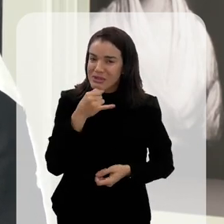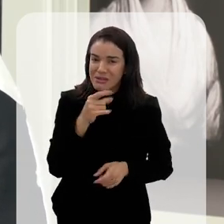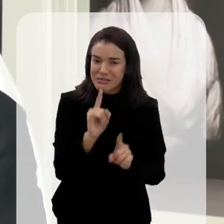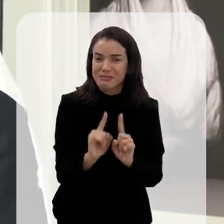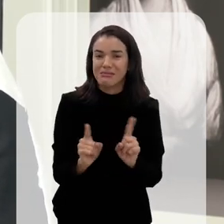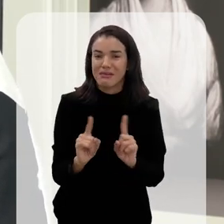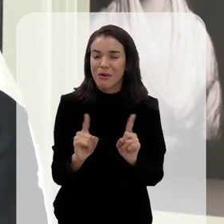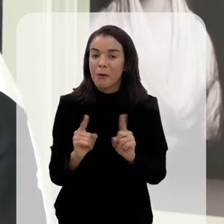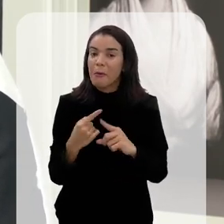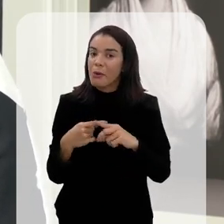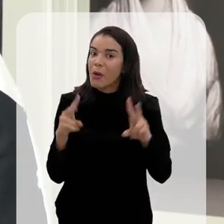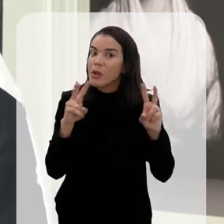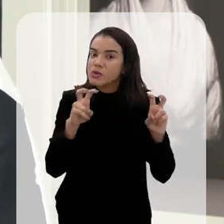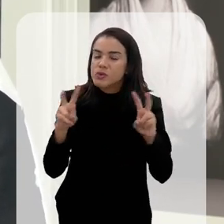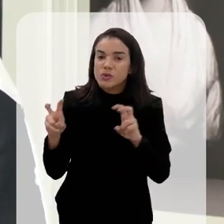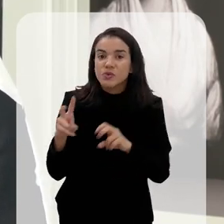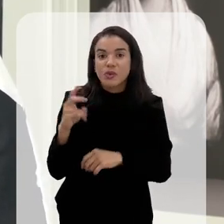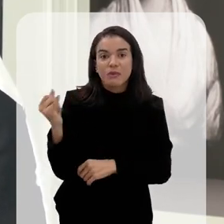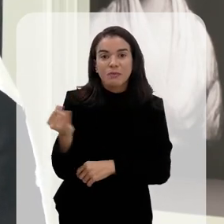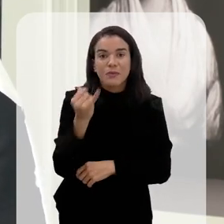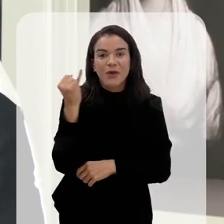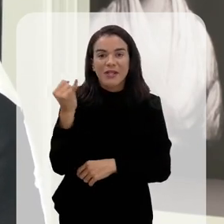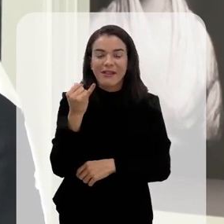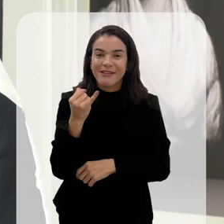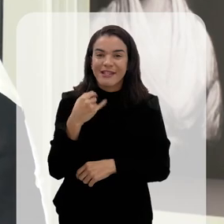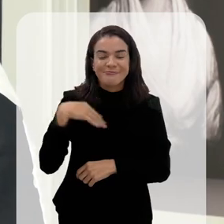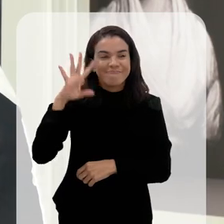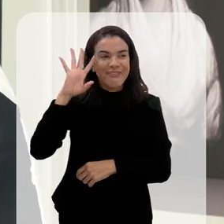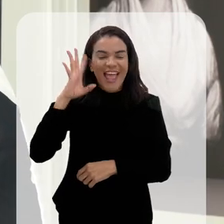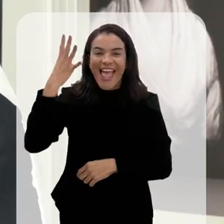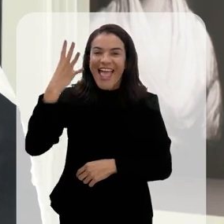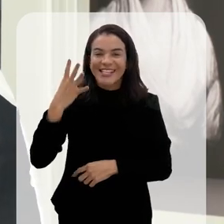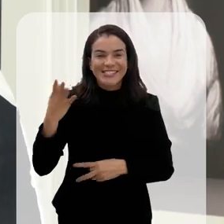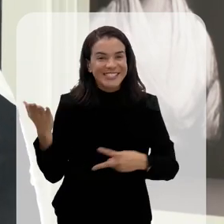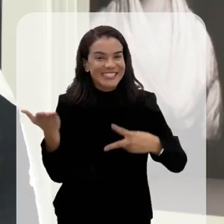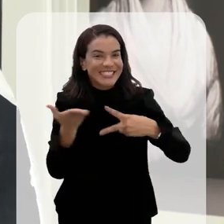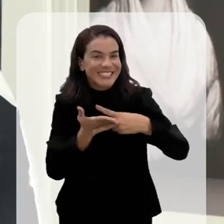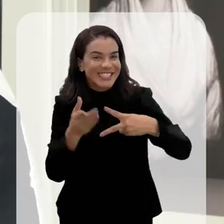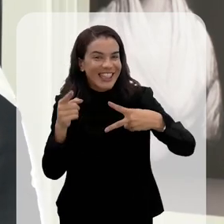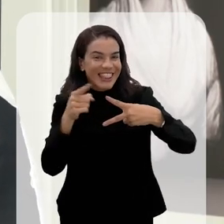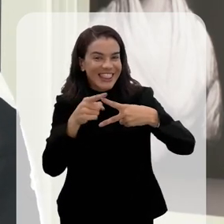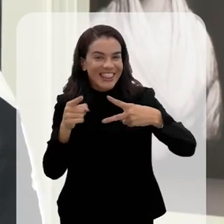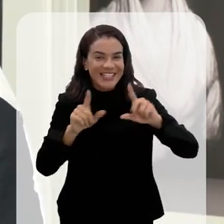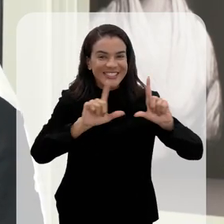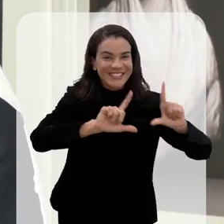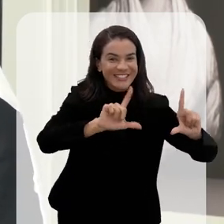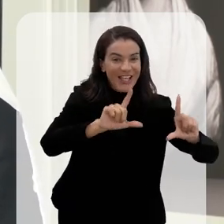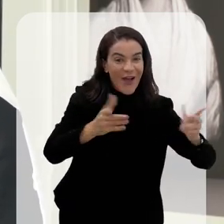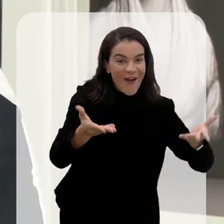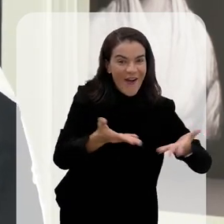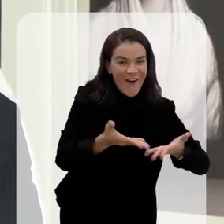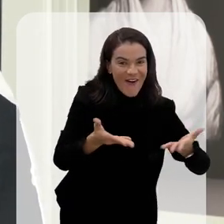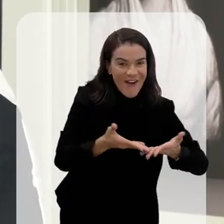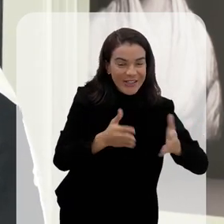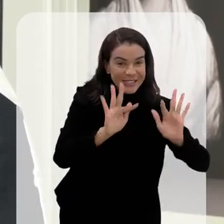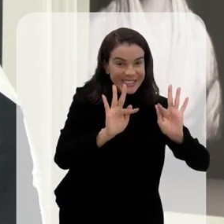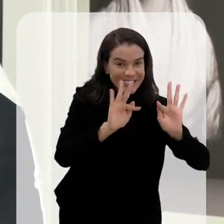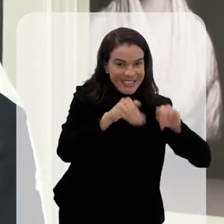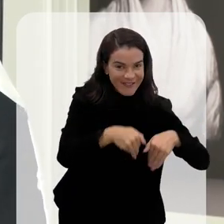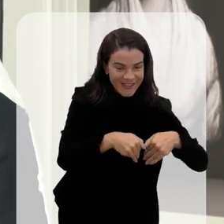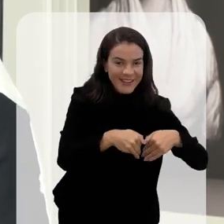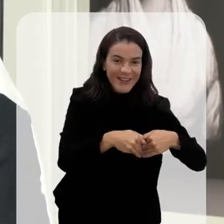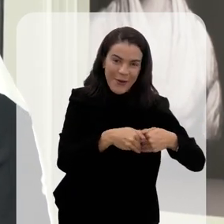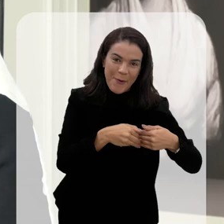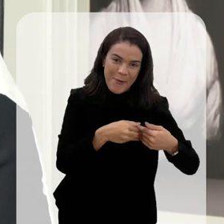Mas não fica triste, não. Porque esse assunto é tão importante que nós decidimos dividi-lo em dois programas. Então, hoje,